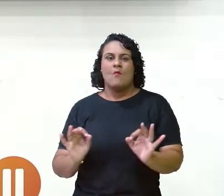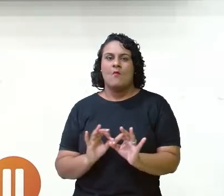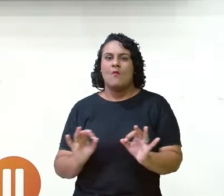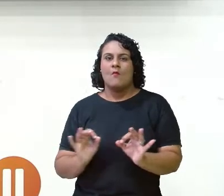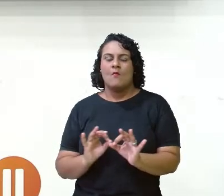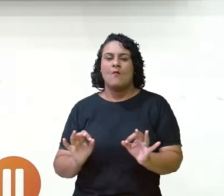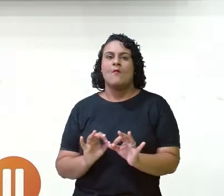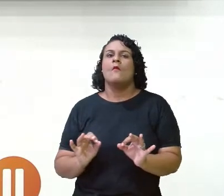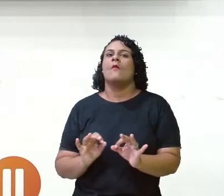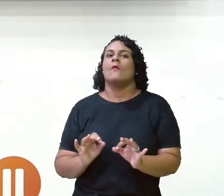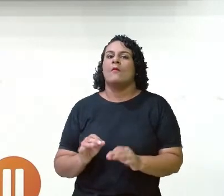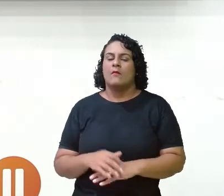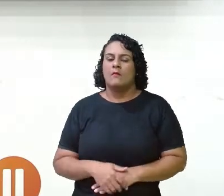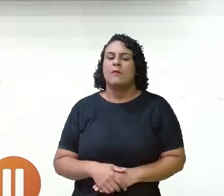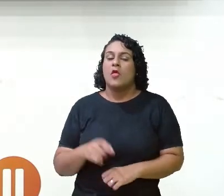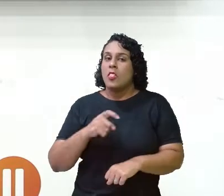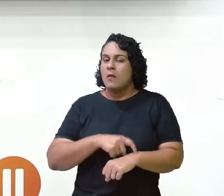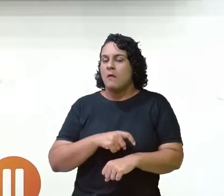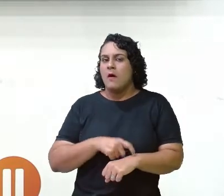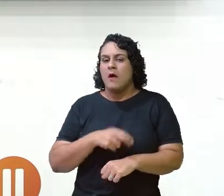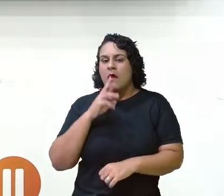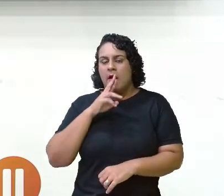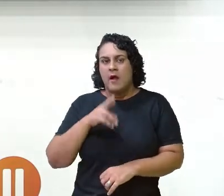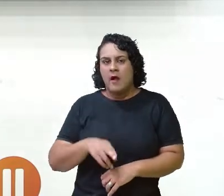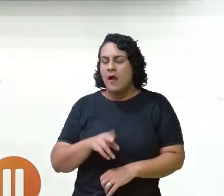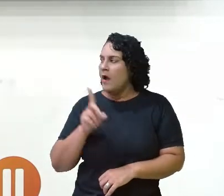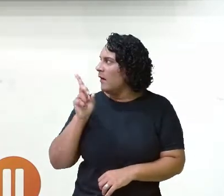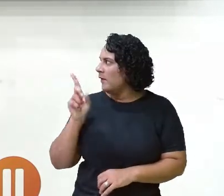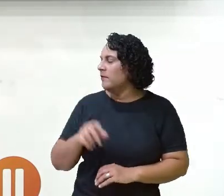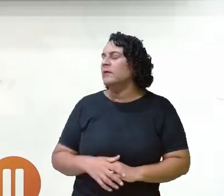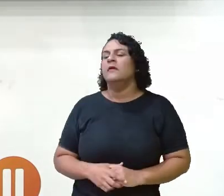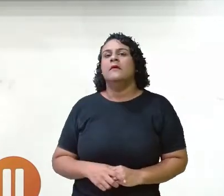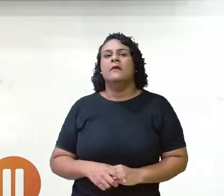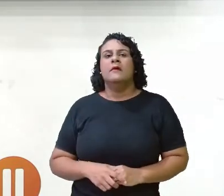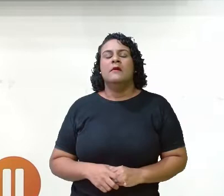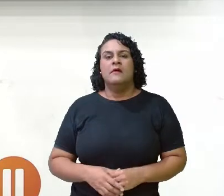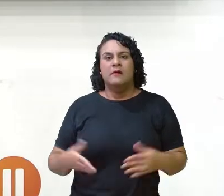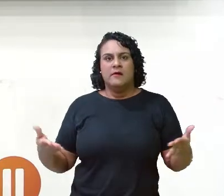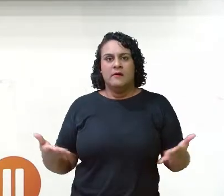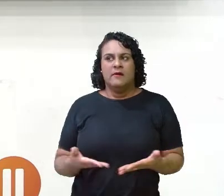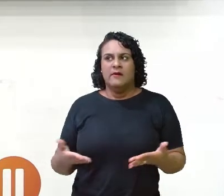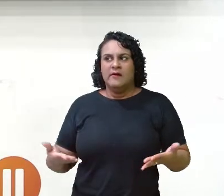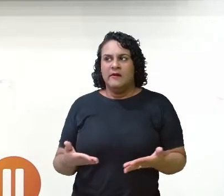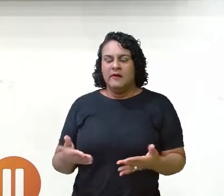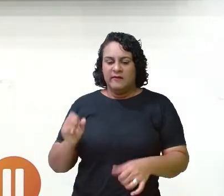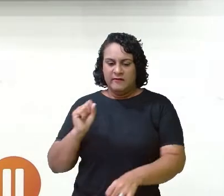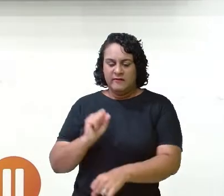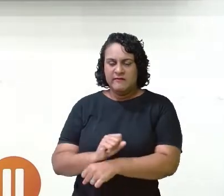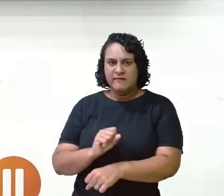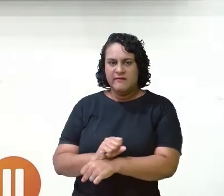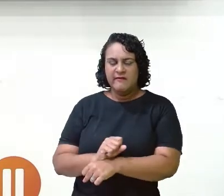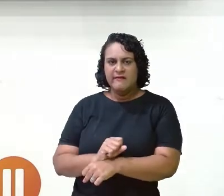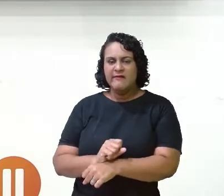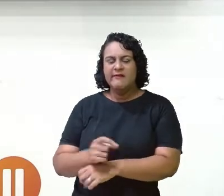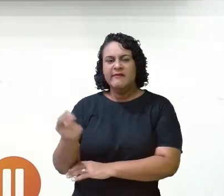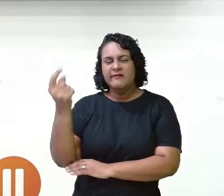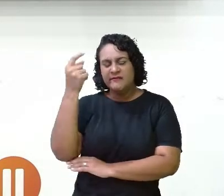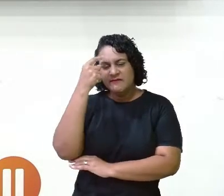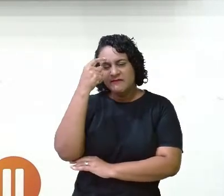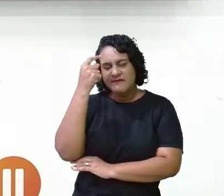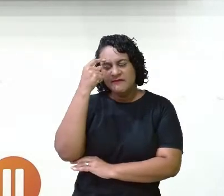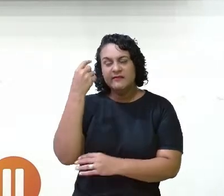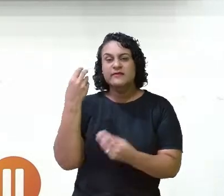fazer esse tipo de questão, tá? Vamos lá. Agora eu quero que a gente pare para pensar um pouco como é que a